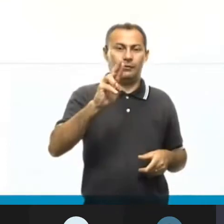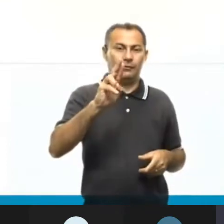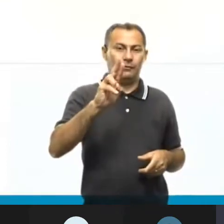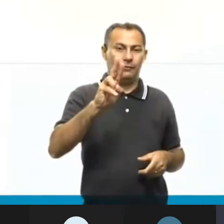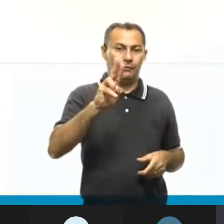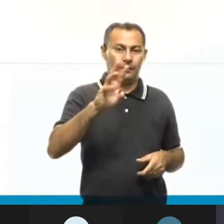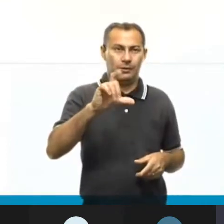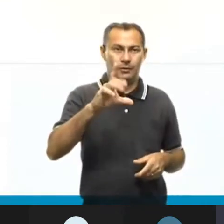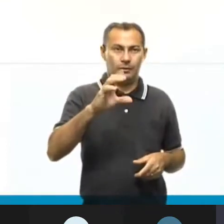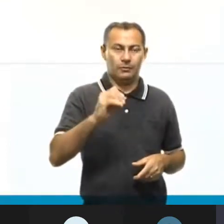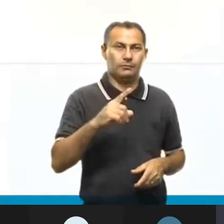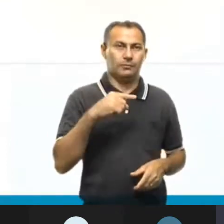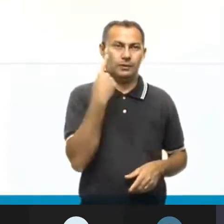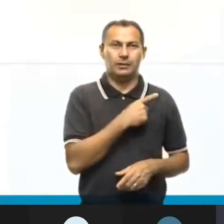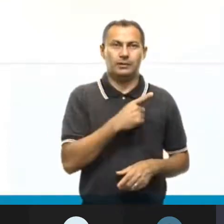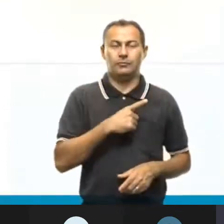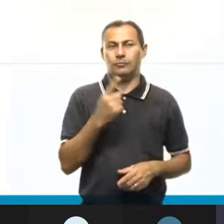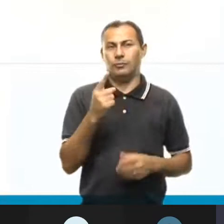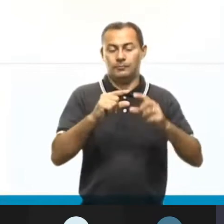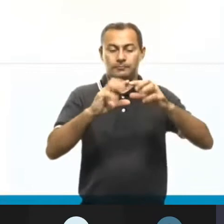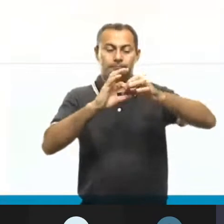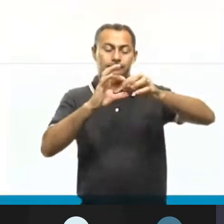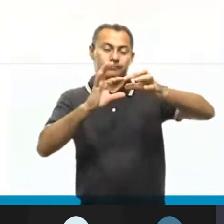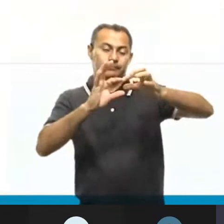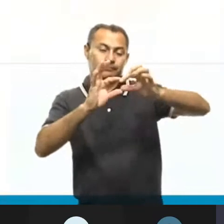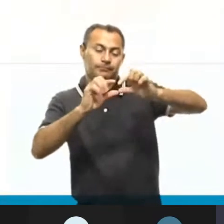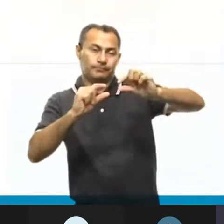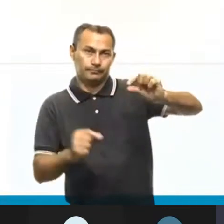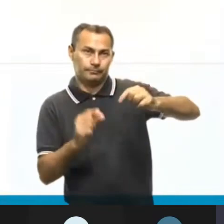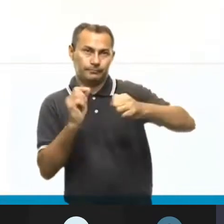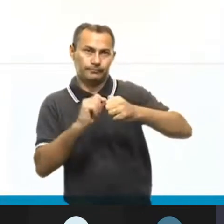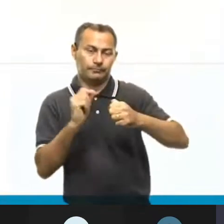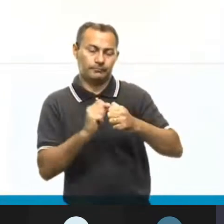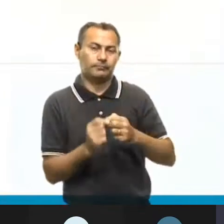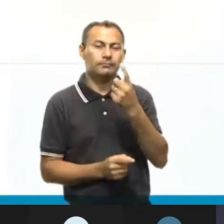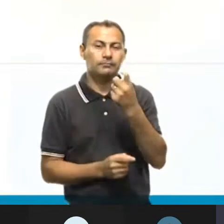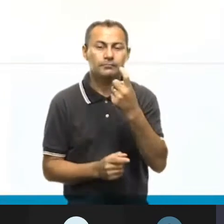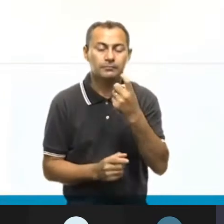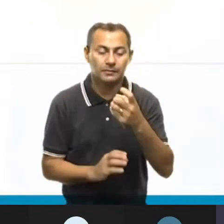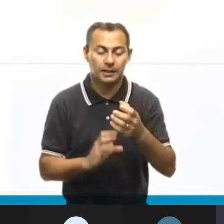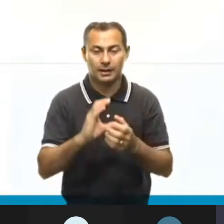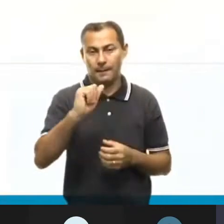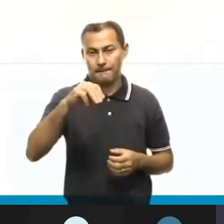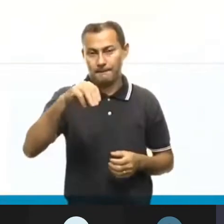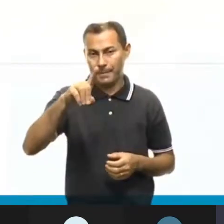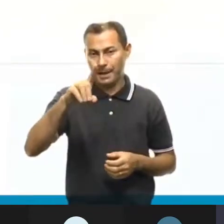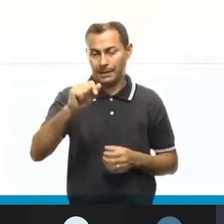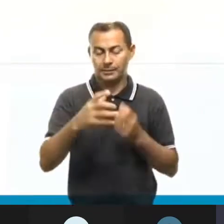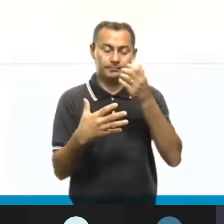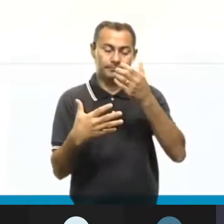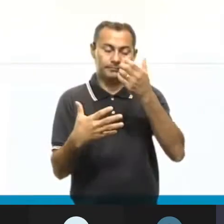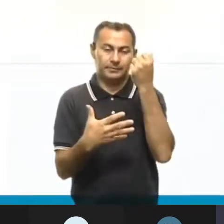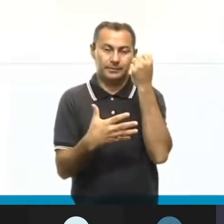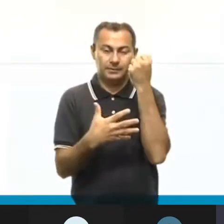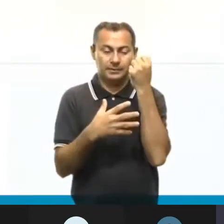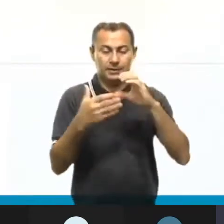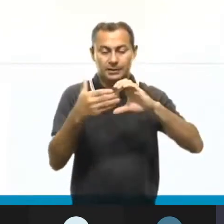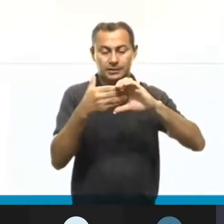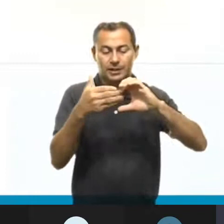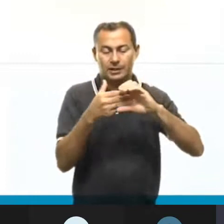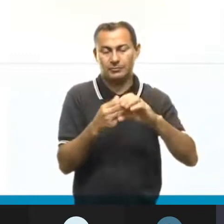ó, então, aqui nós temos um alvéolo, nós observamos que ele é formado por uma única camada de células, né, uma parede